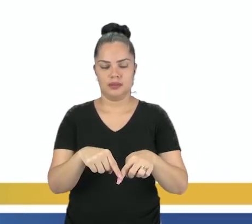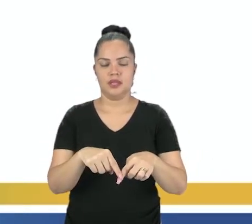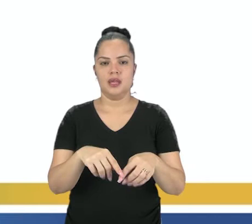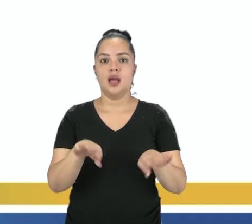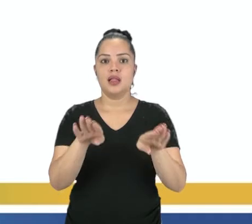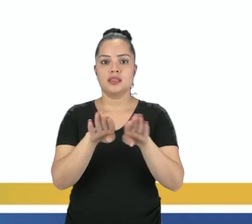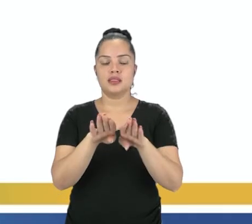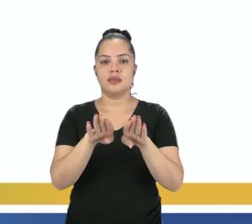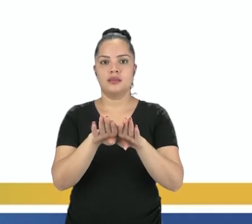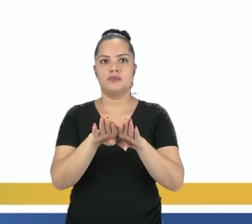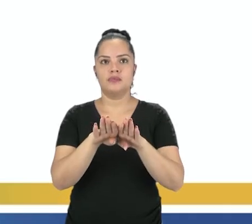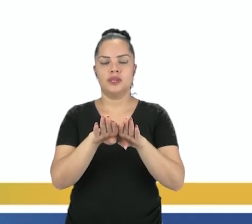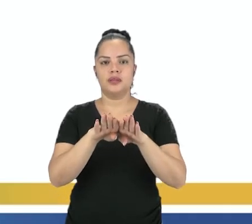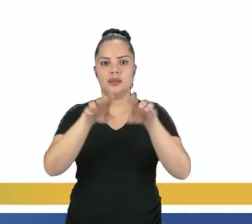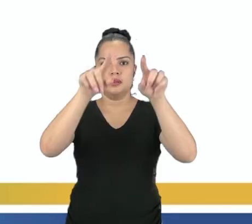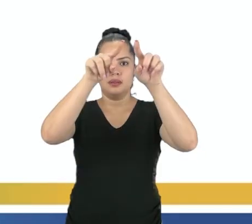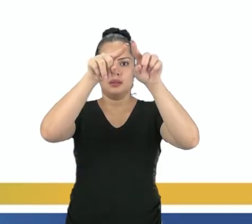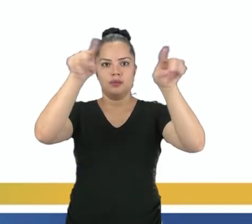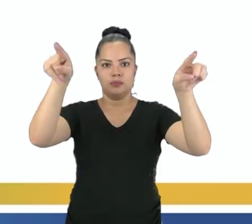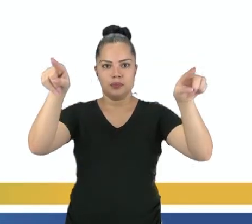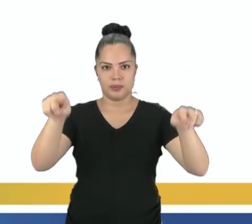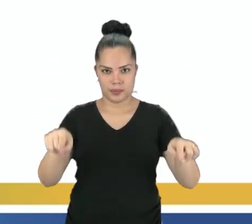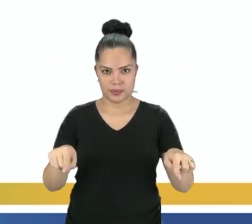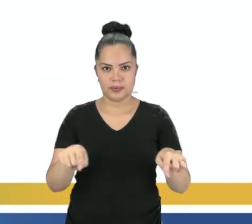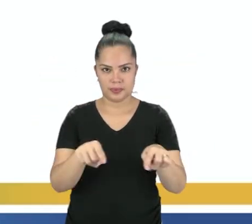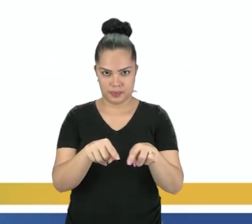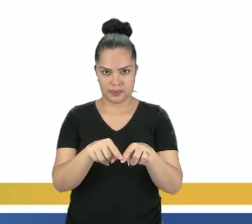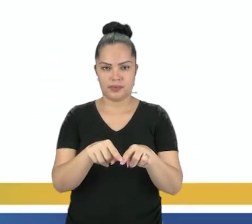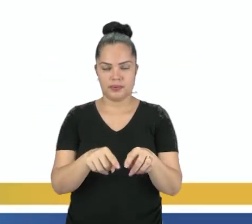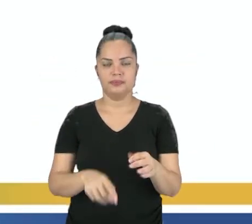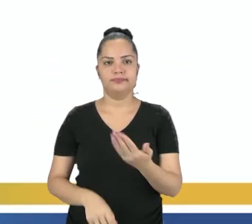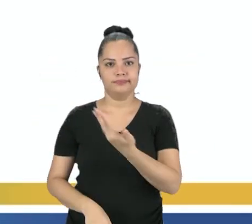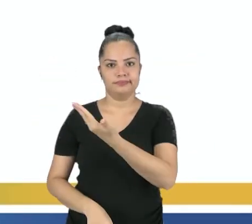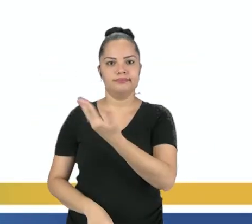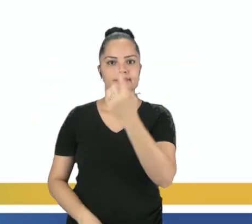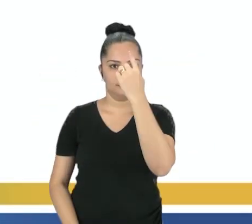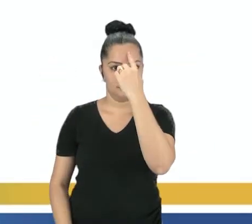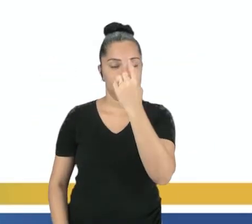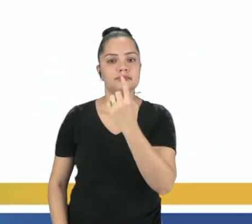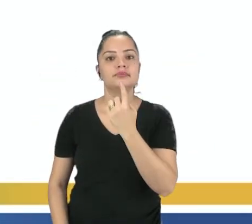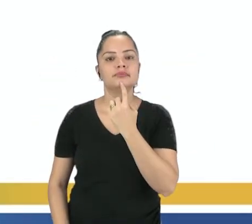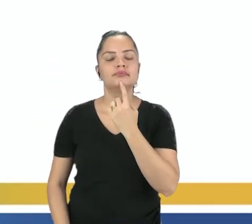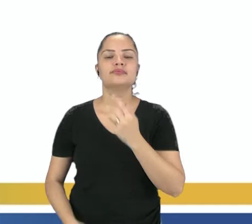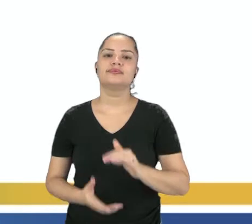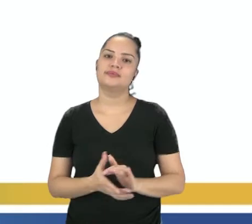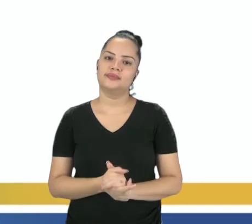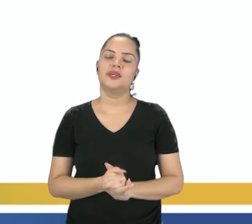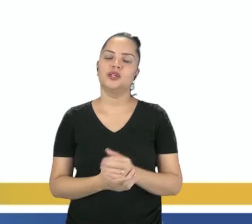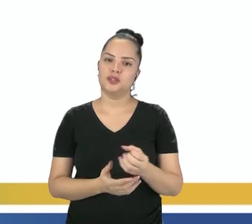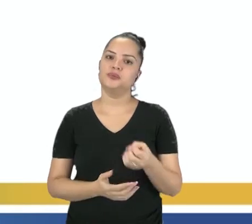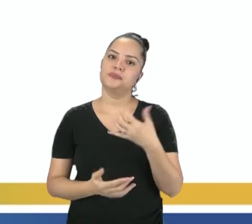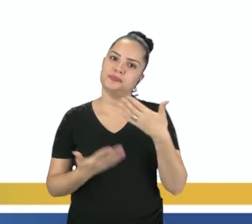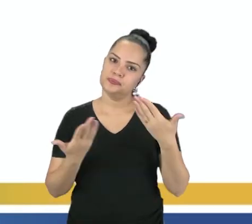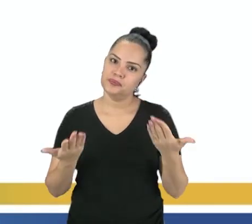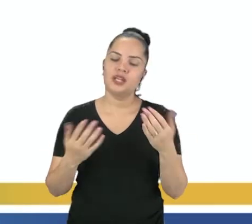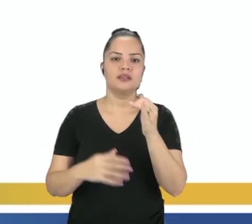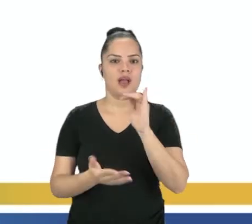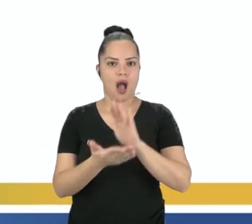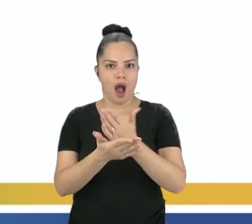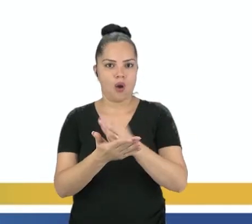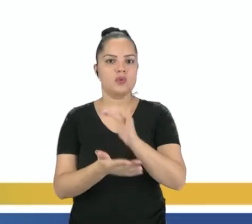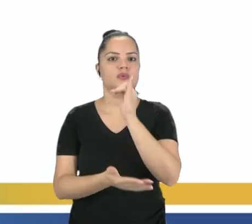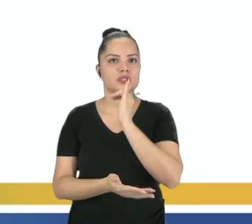pirâmide de base hexagonal. Beleza? Muito bem, então esses são exemplos